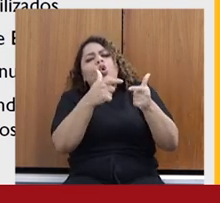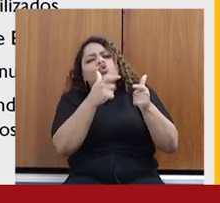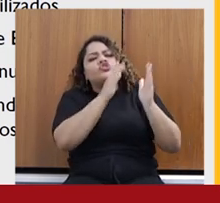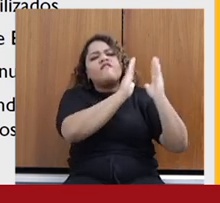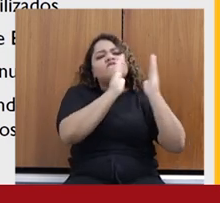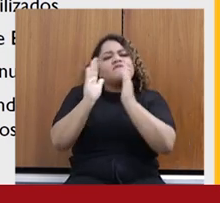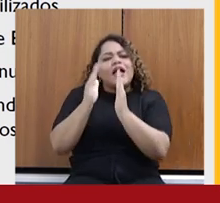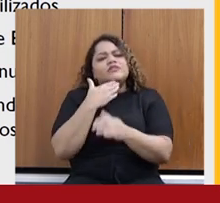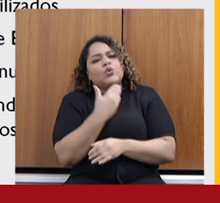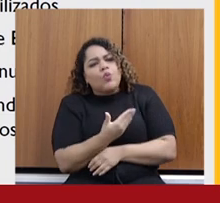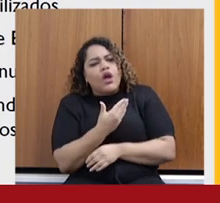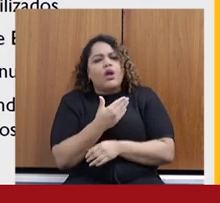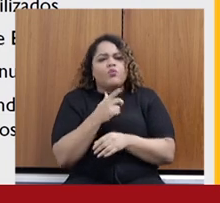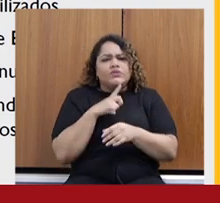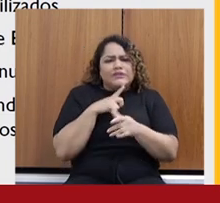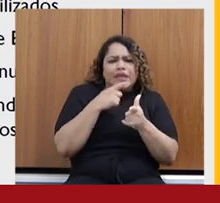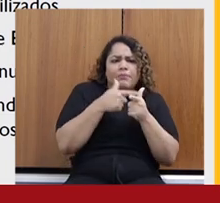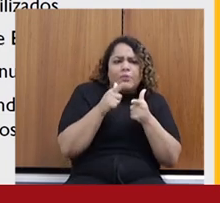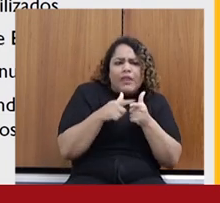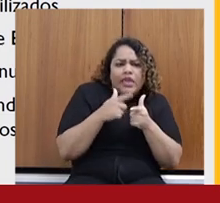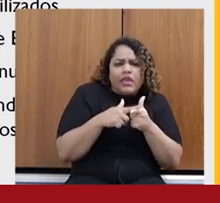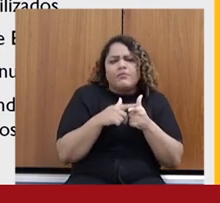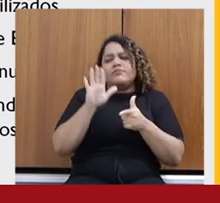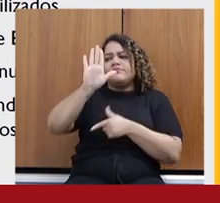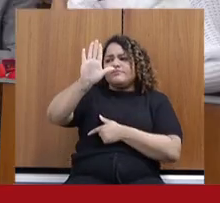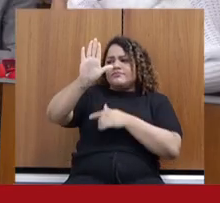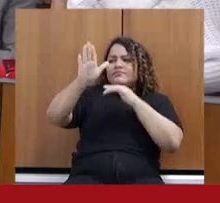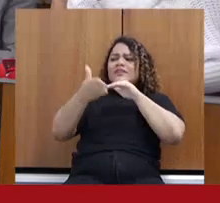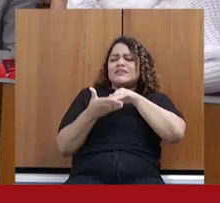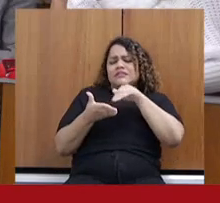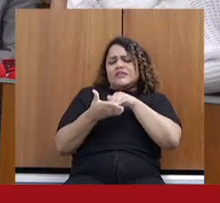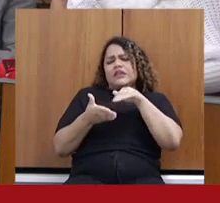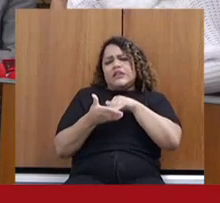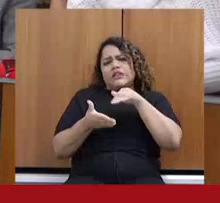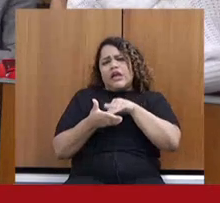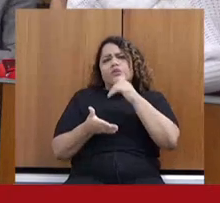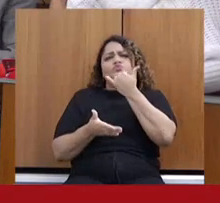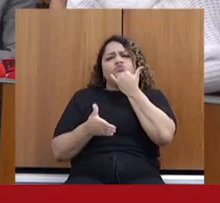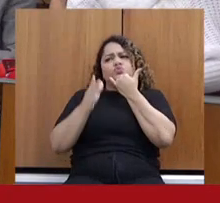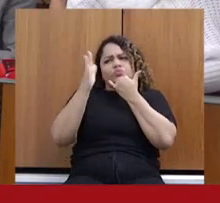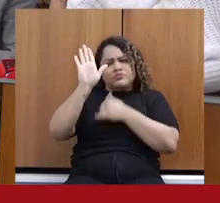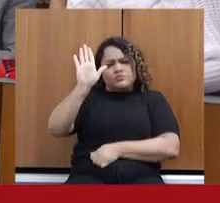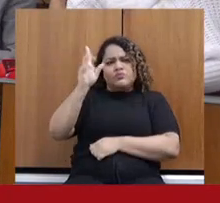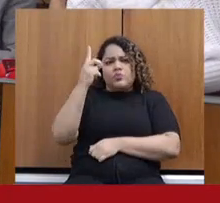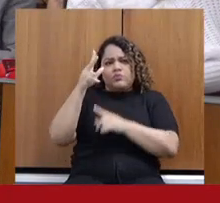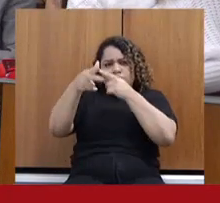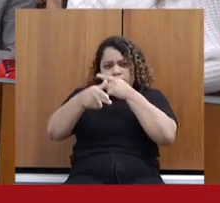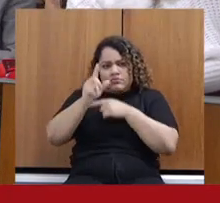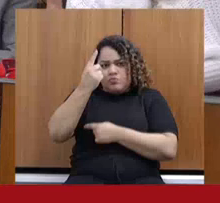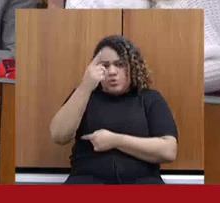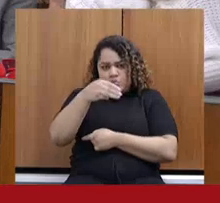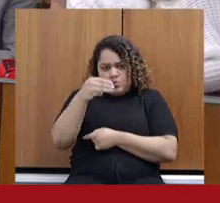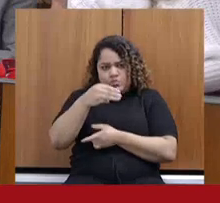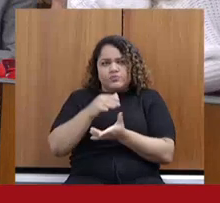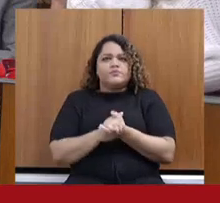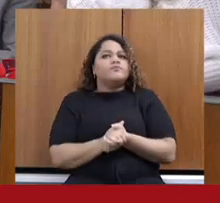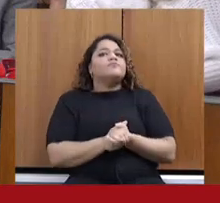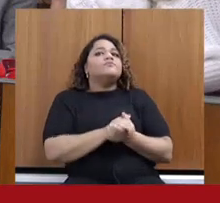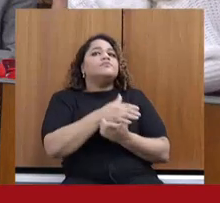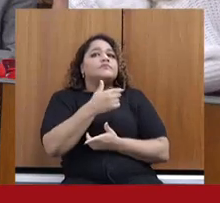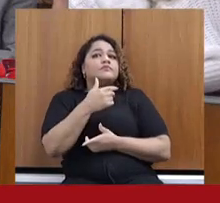há algo que a gente secretário, possa... Secretário, só um minuto, por favor. Senhor presidente, uma das razões